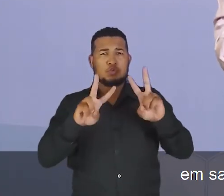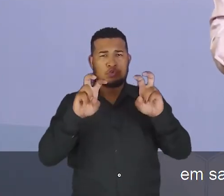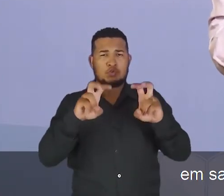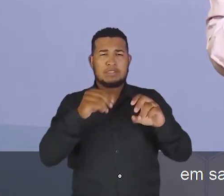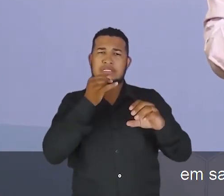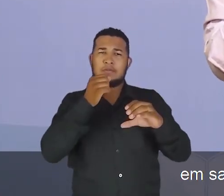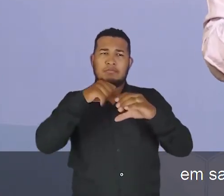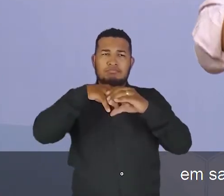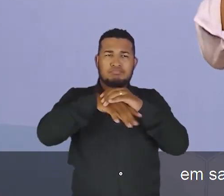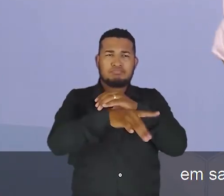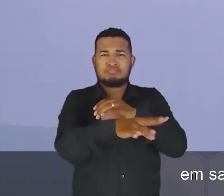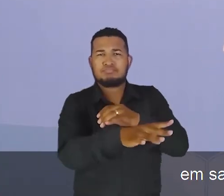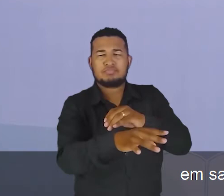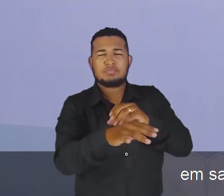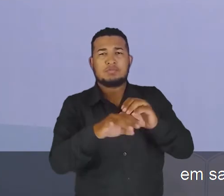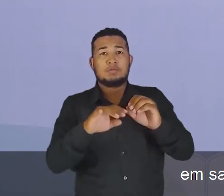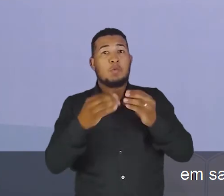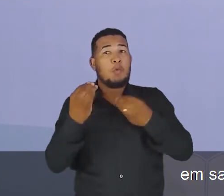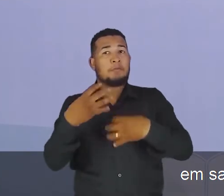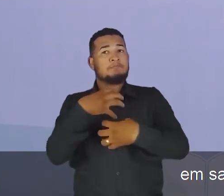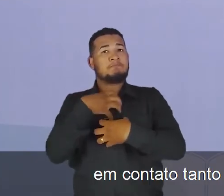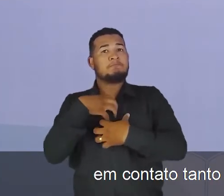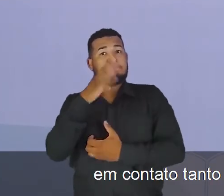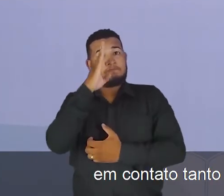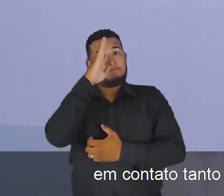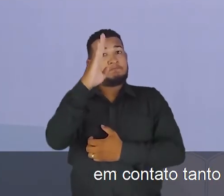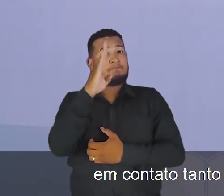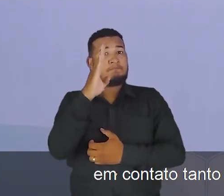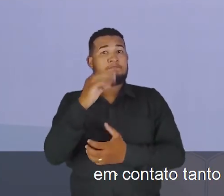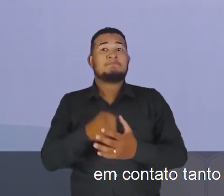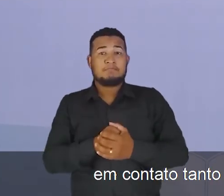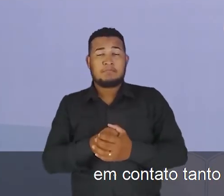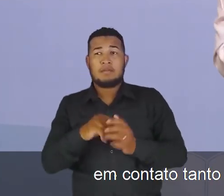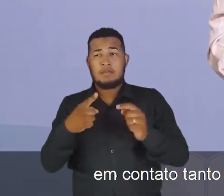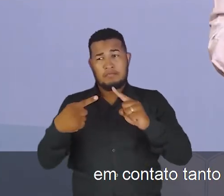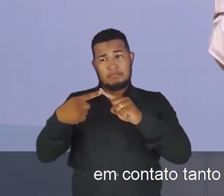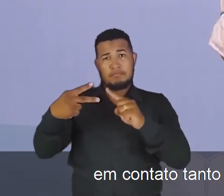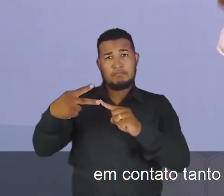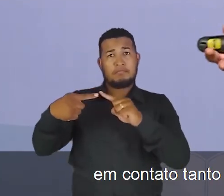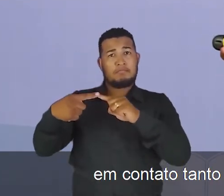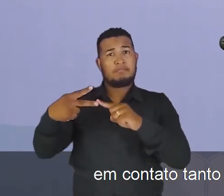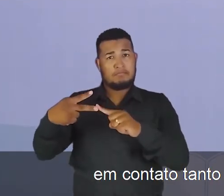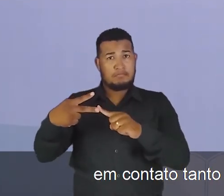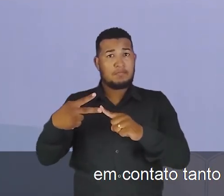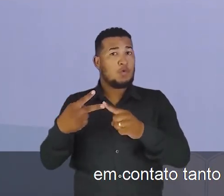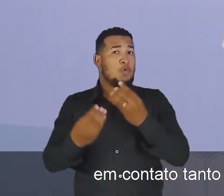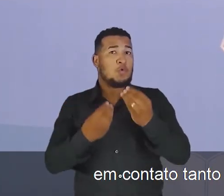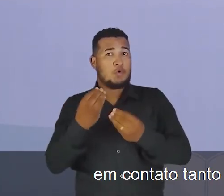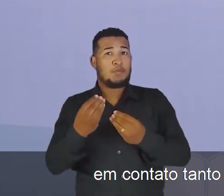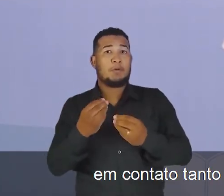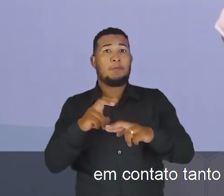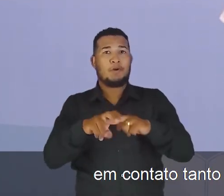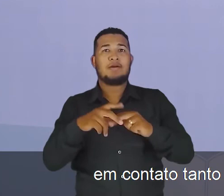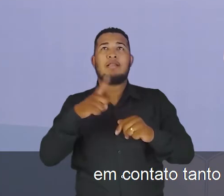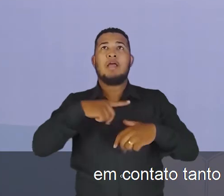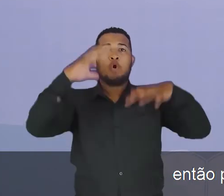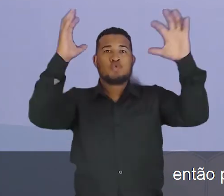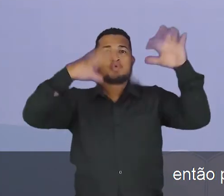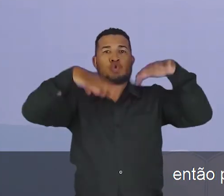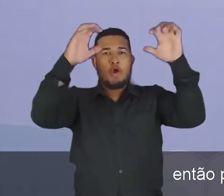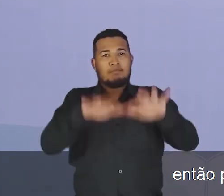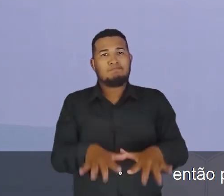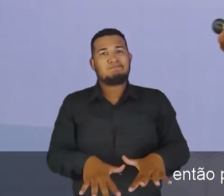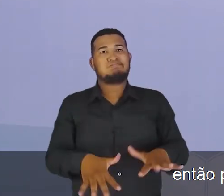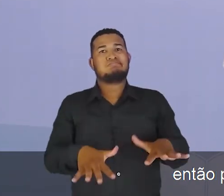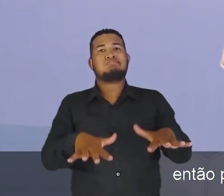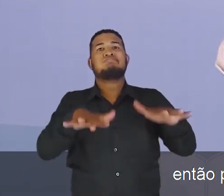falando de saneamento básico, qual a principal forma de você entrar em contato, tanto com a cólera quanto com a leptospirose? É através das enchentes.